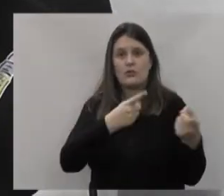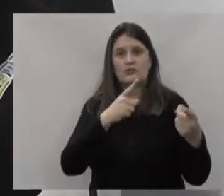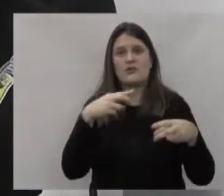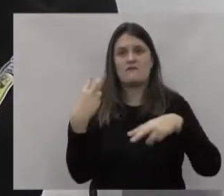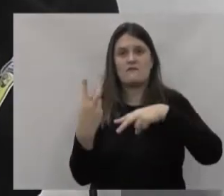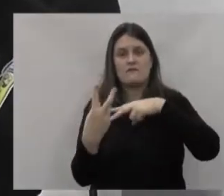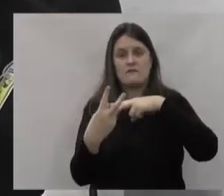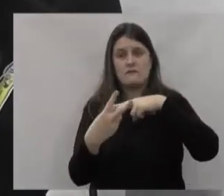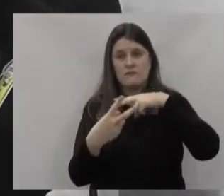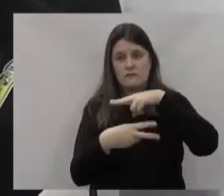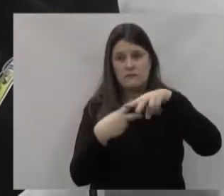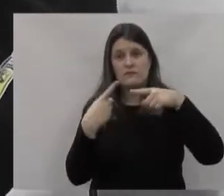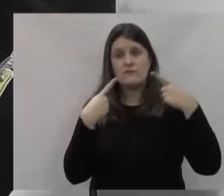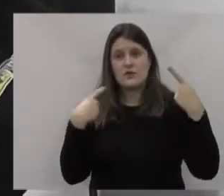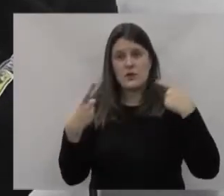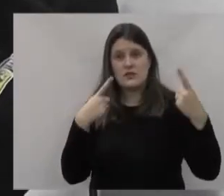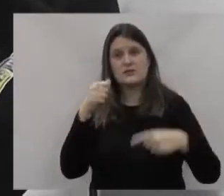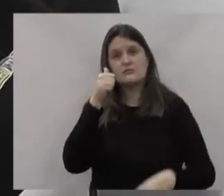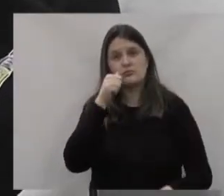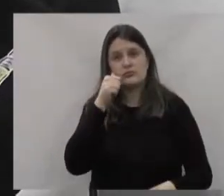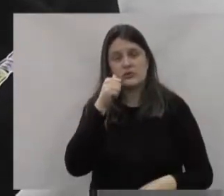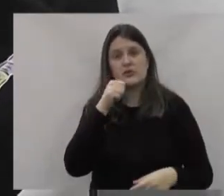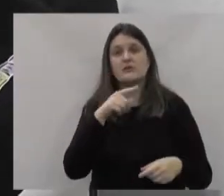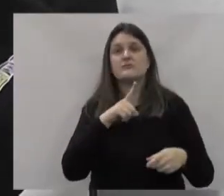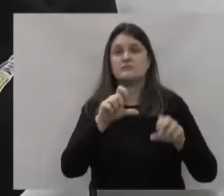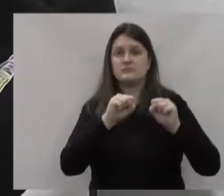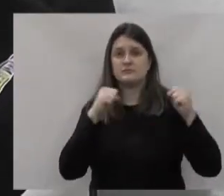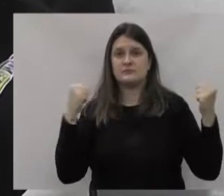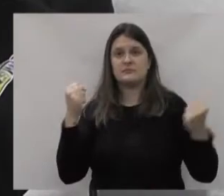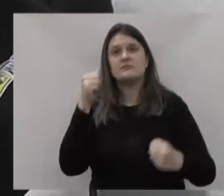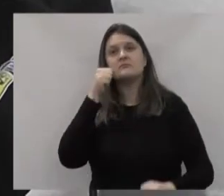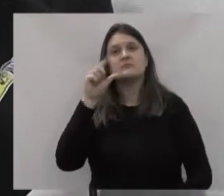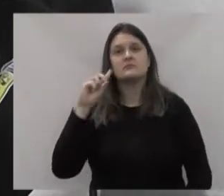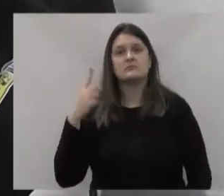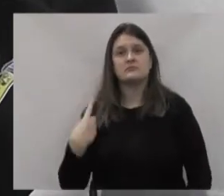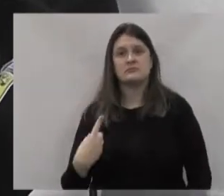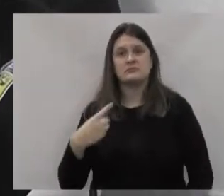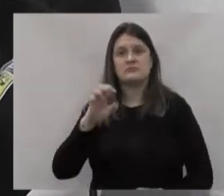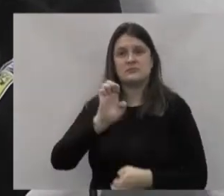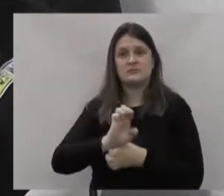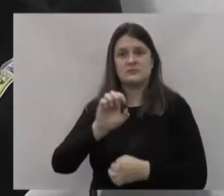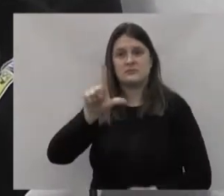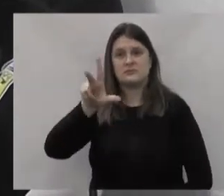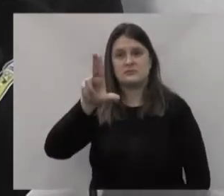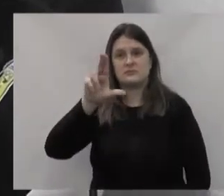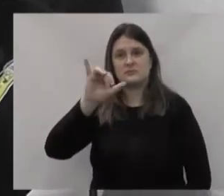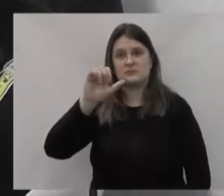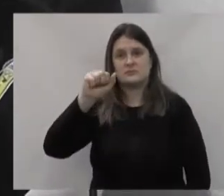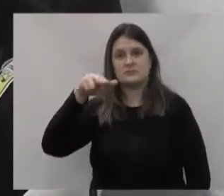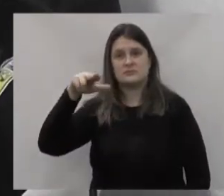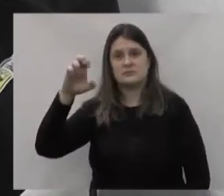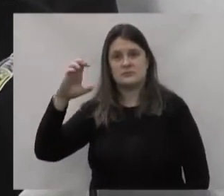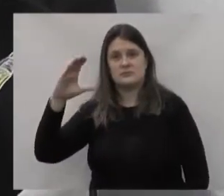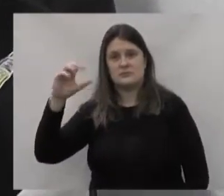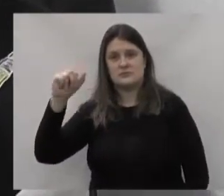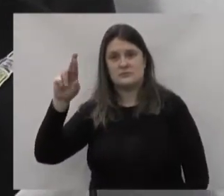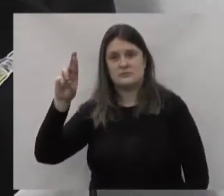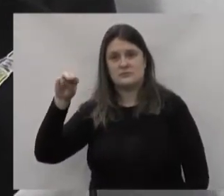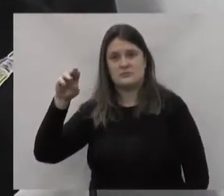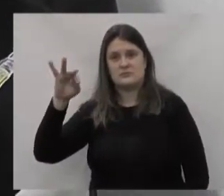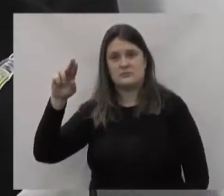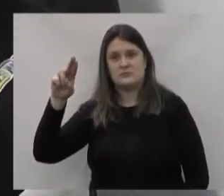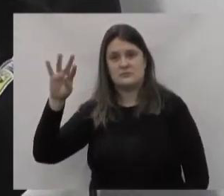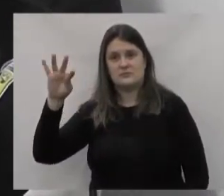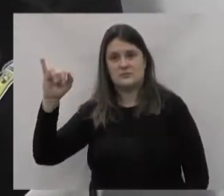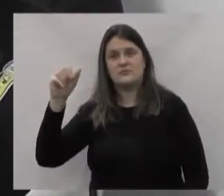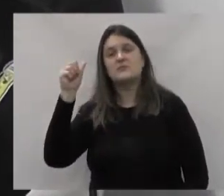contra as Mulheres. Nesse seminário, a gente vai ter a presença da deputada estadual de Santa Catarina, Luciane Carminati, e da deputada estadual do